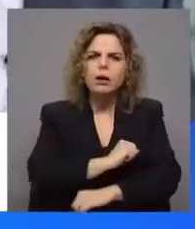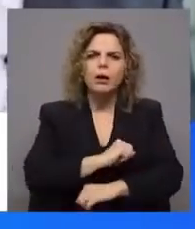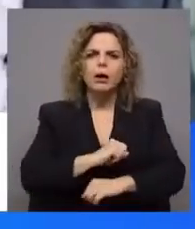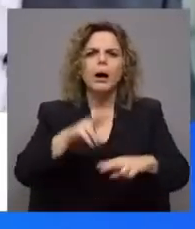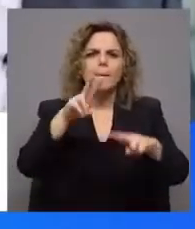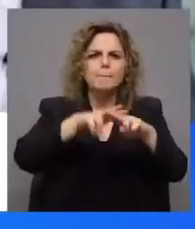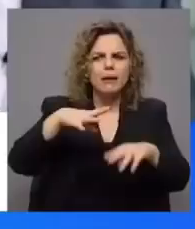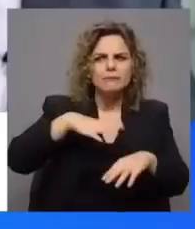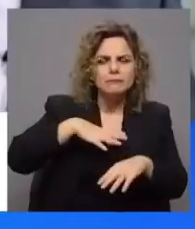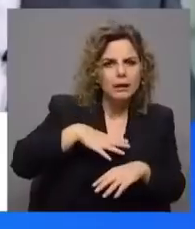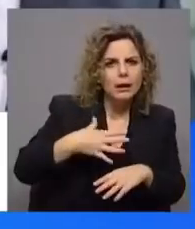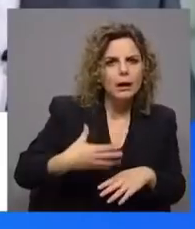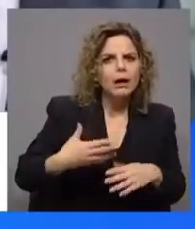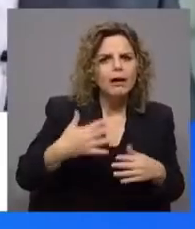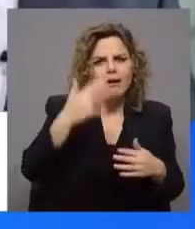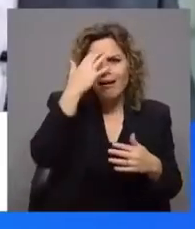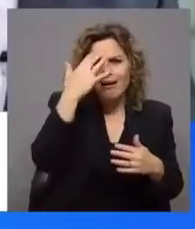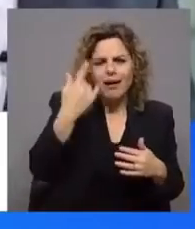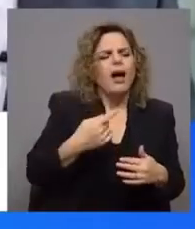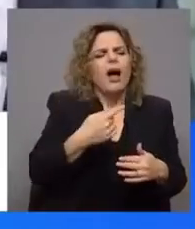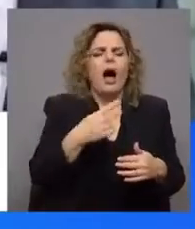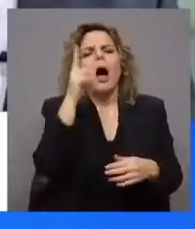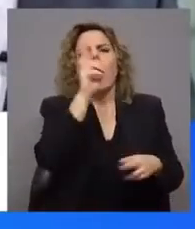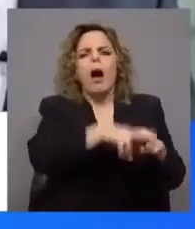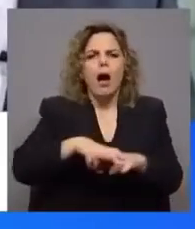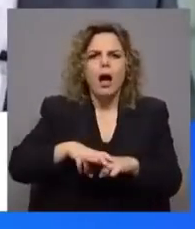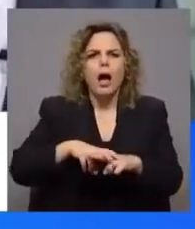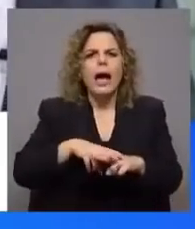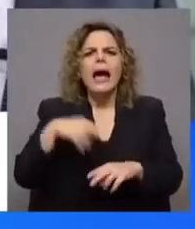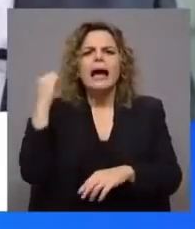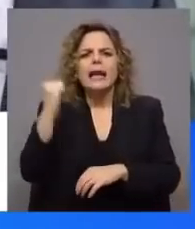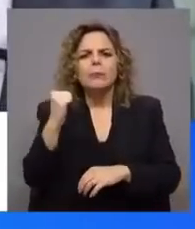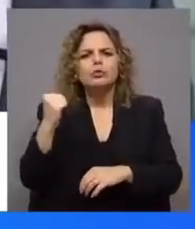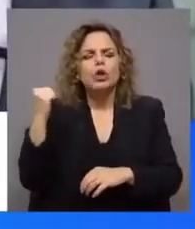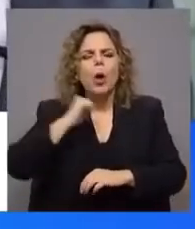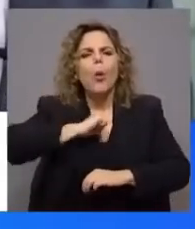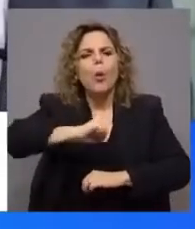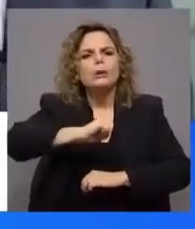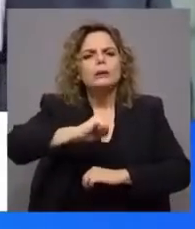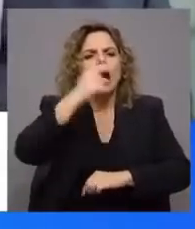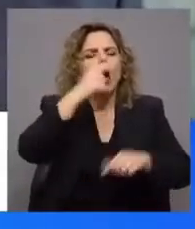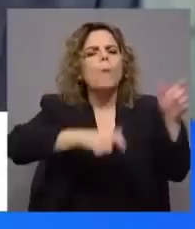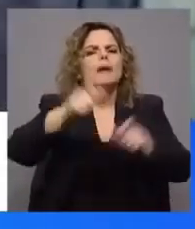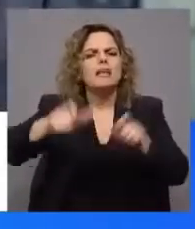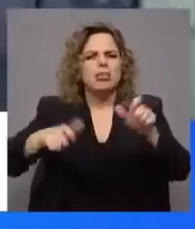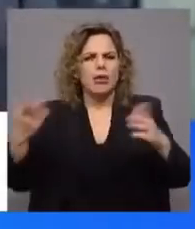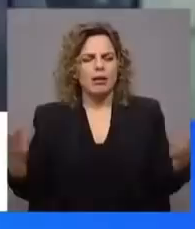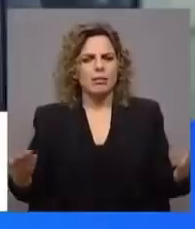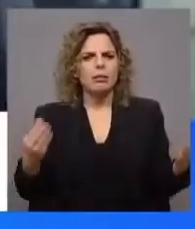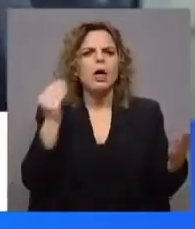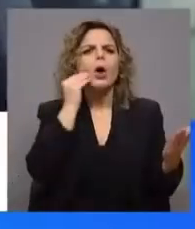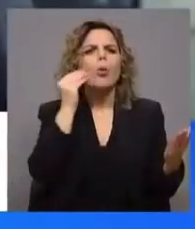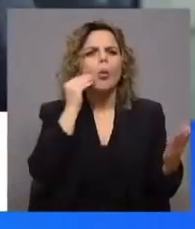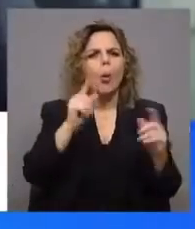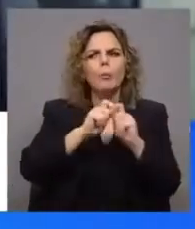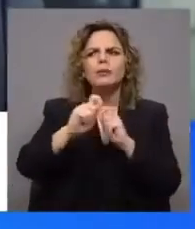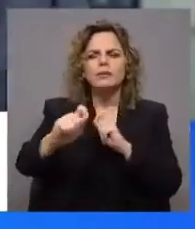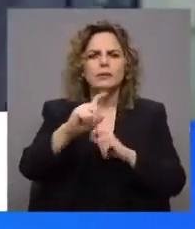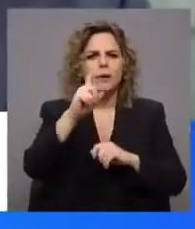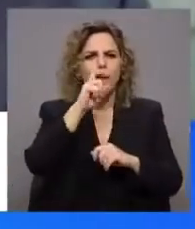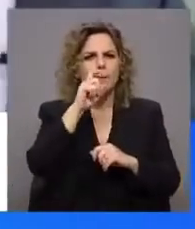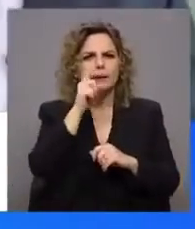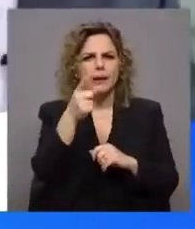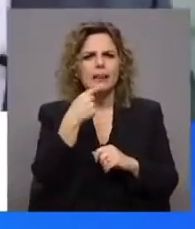consciência, silenciamento da oposição e crimes contra a humanidade. Como é que isto se compadece com a definição de Nicolás Maduro como um governante